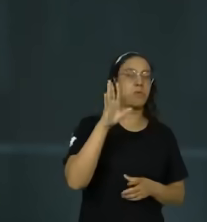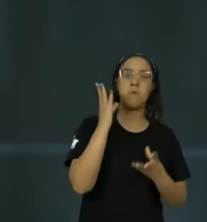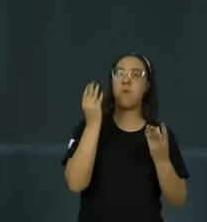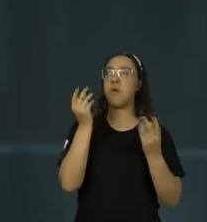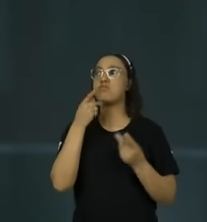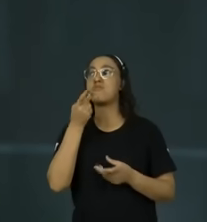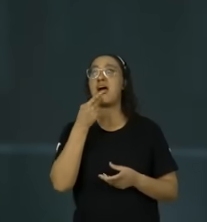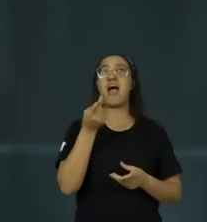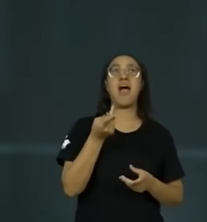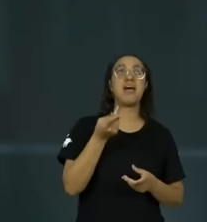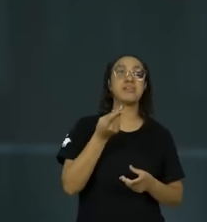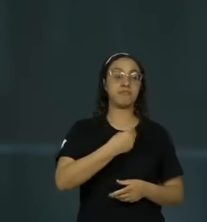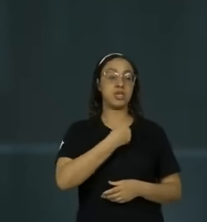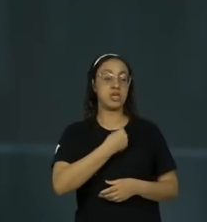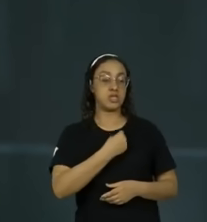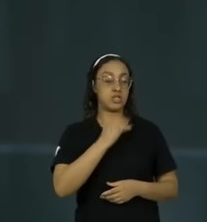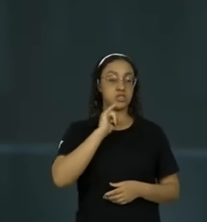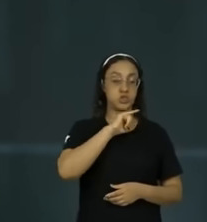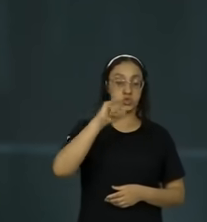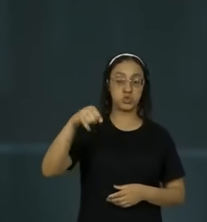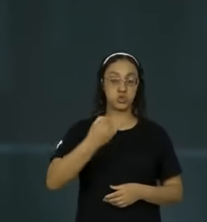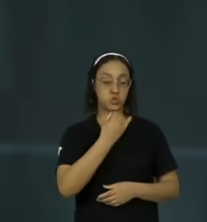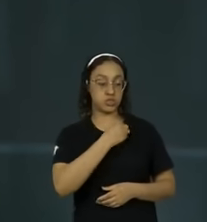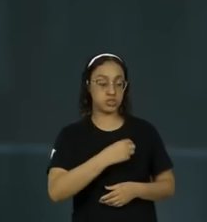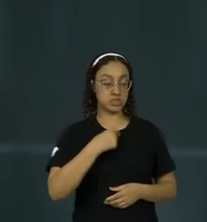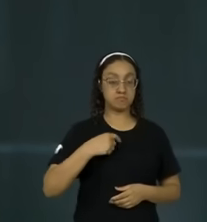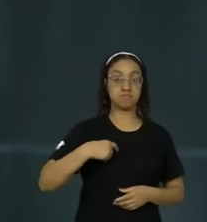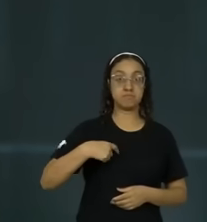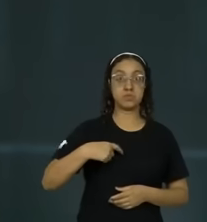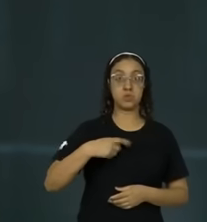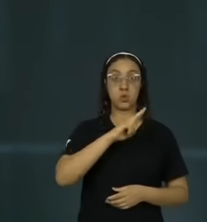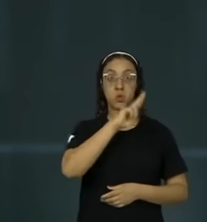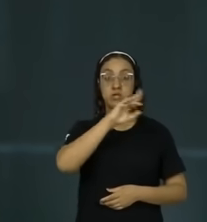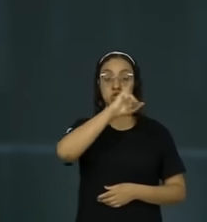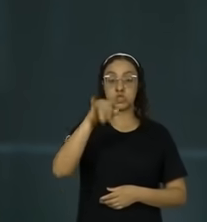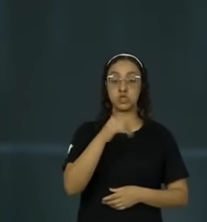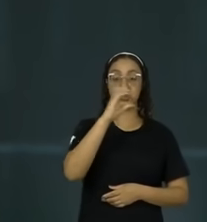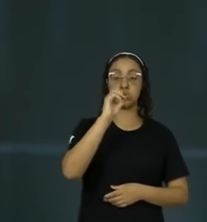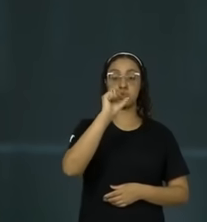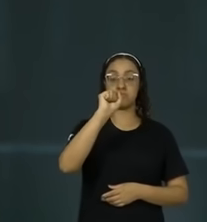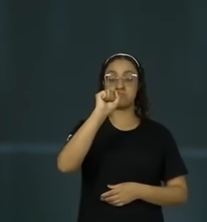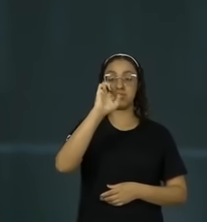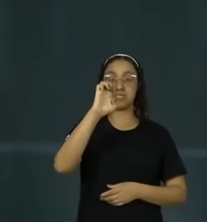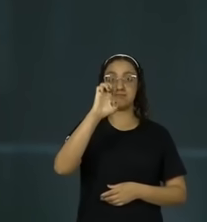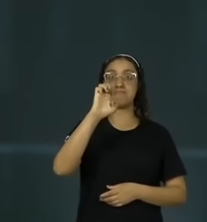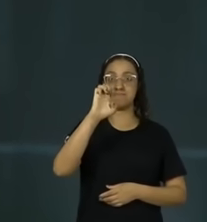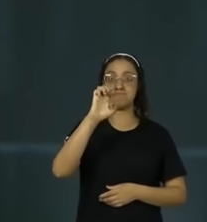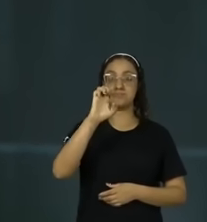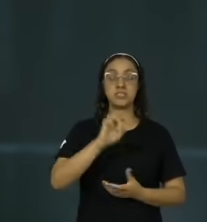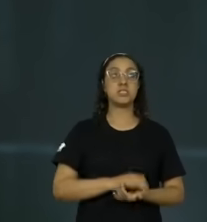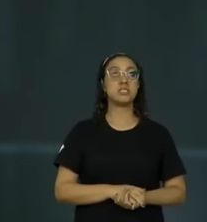Frequentemente a gente foca no sofrimento, na traição, ele jogado numa cisterna, ele acusado de